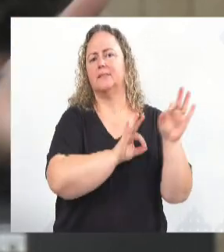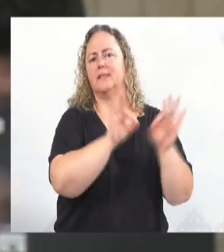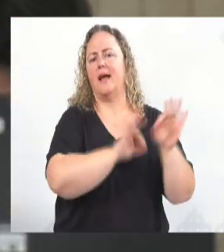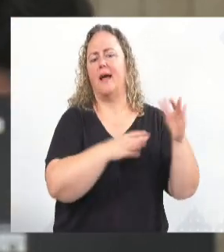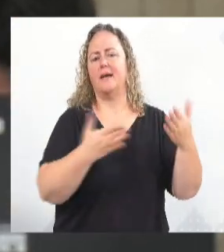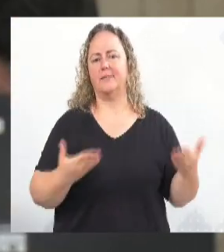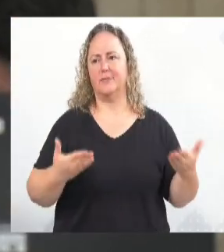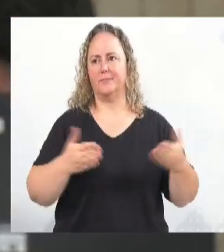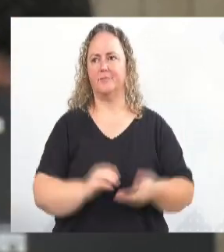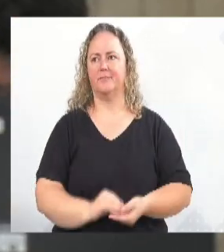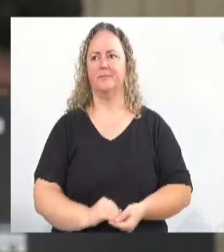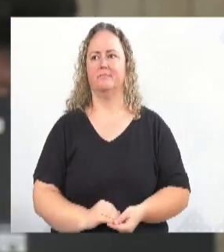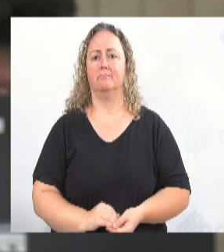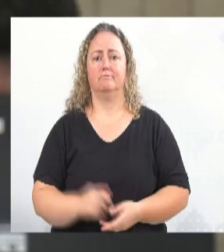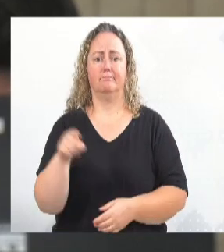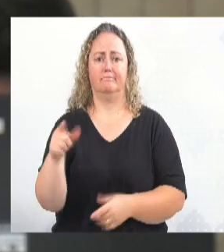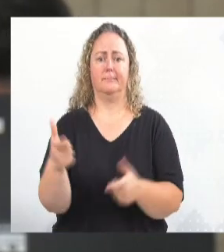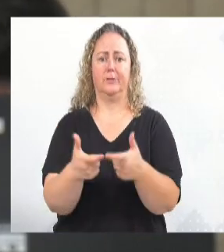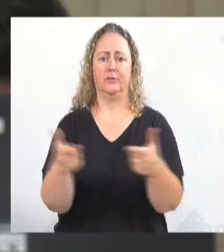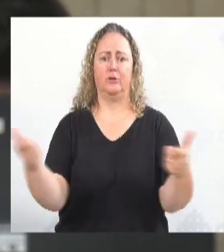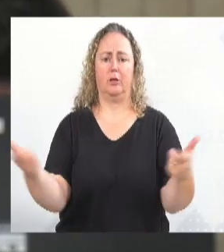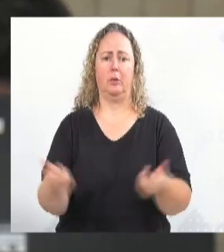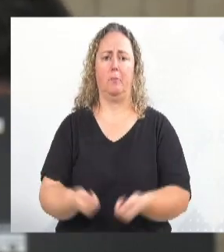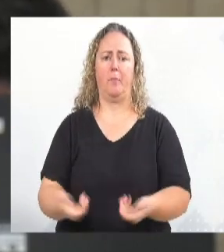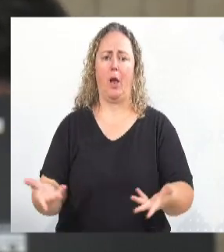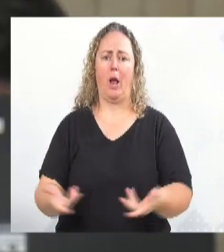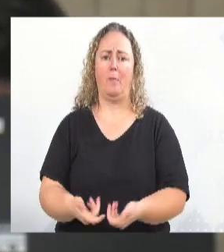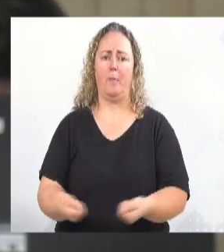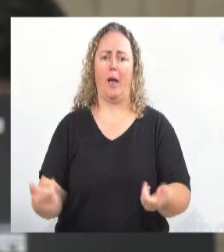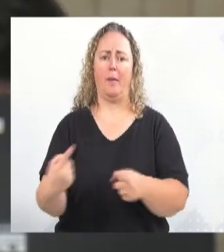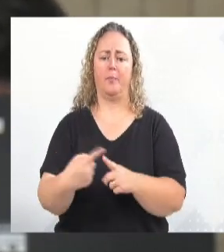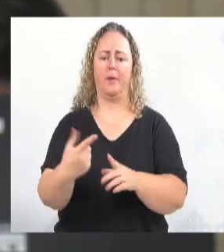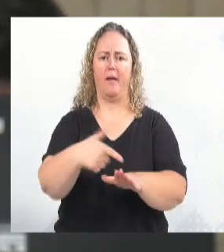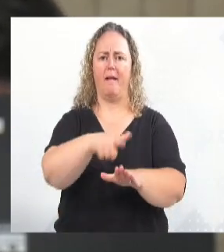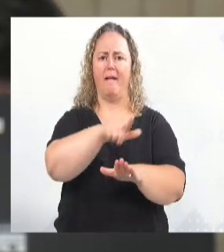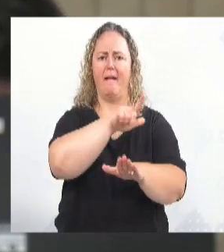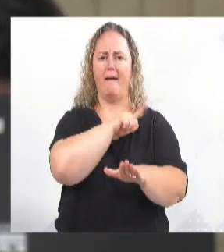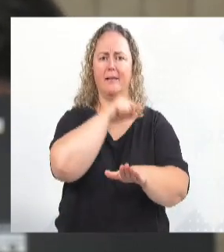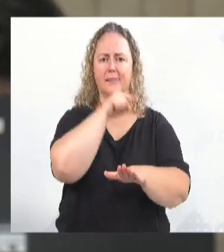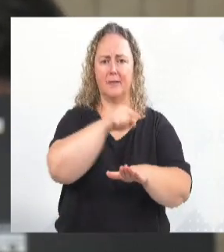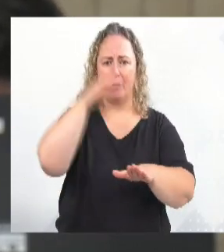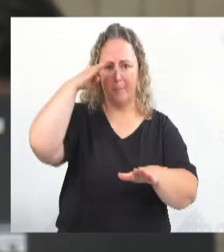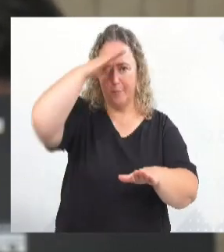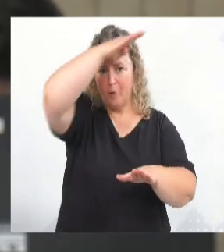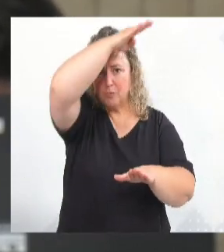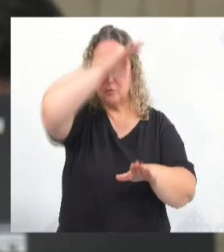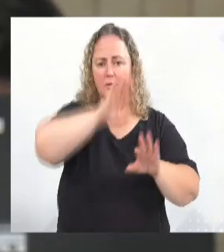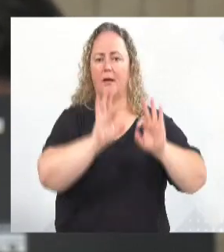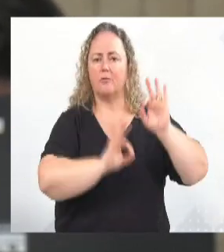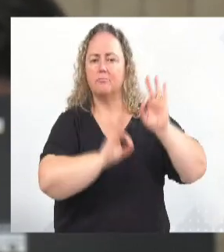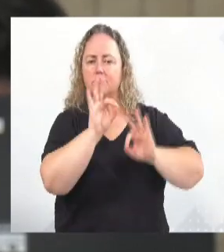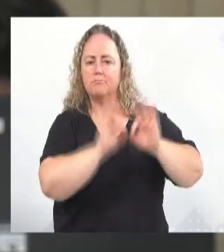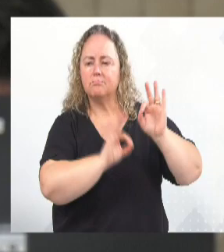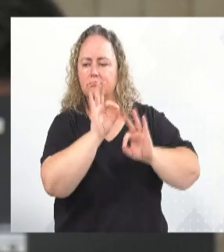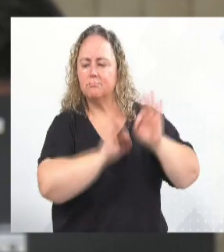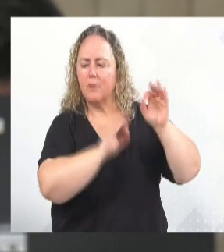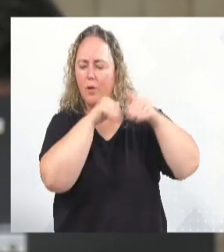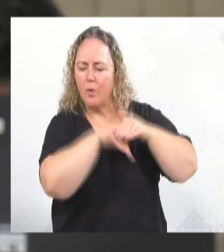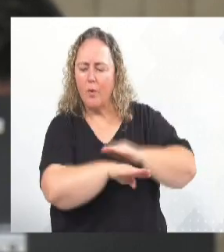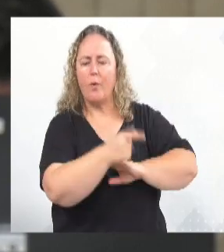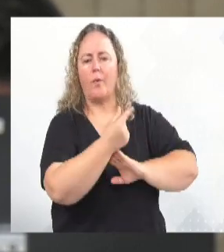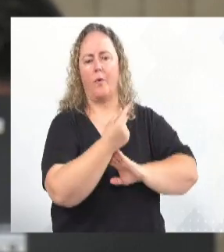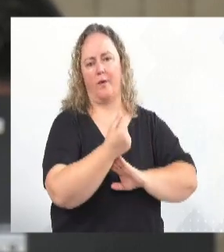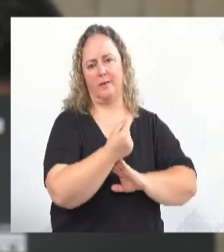atual governo está tendo a sorte de poder gastar o que foi preparado lá atrás pelo governo do presidente Bolsonaro.